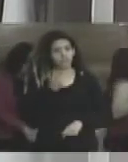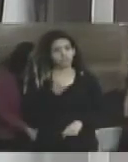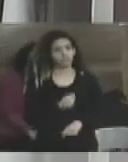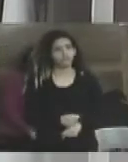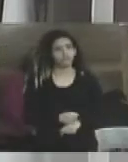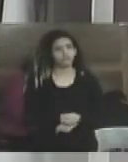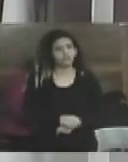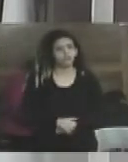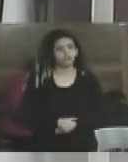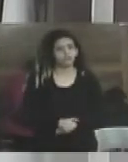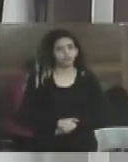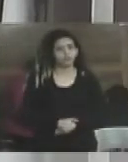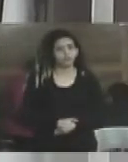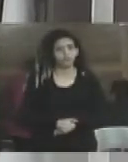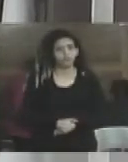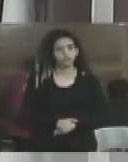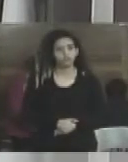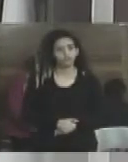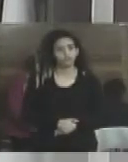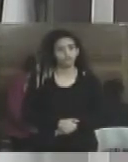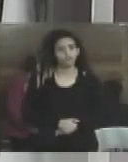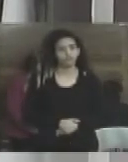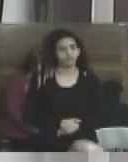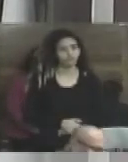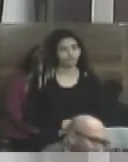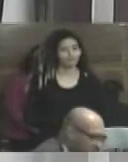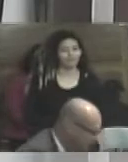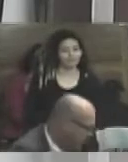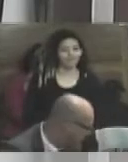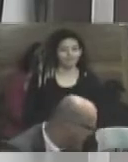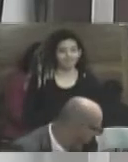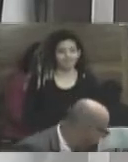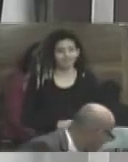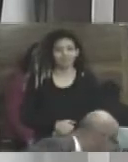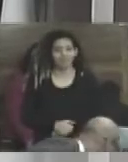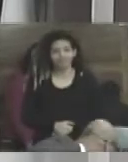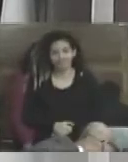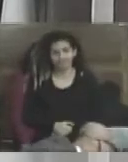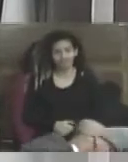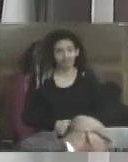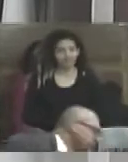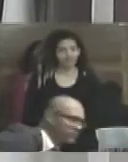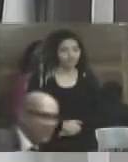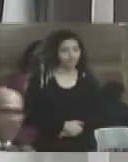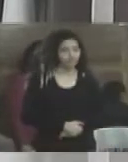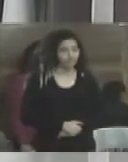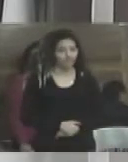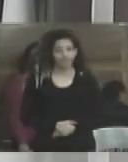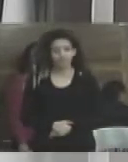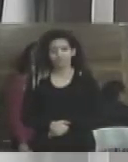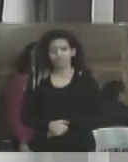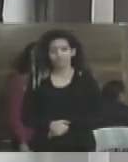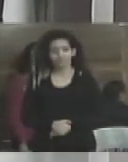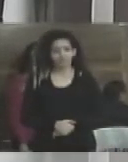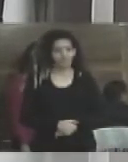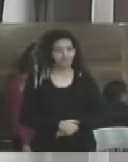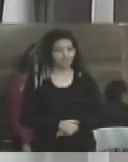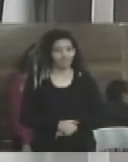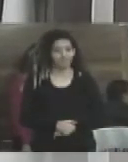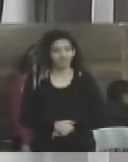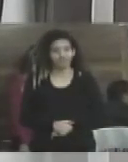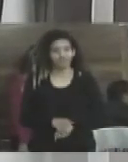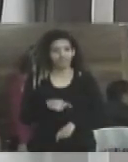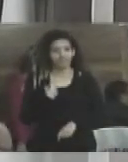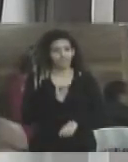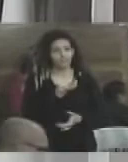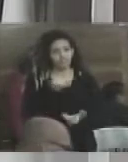Estaleiro Brasfels de uma forma diferente de chegar, ao invés de atacar e criticar, de a gente mostrar o nosso lado, né? De que nós